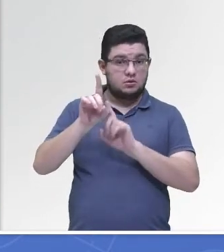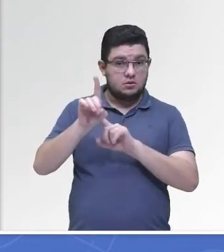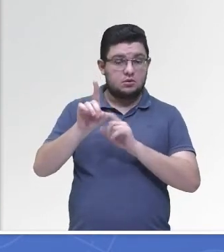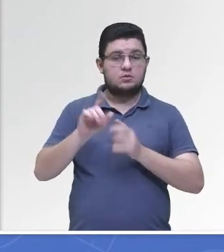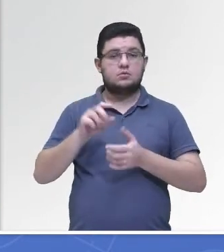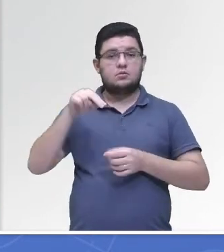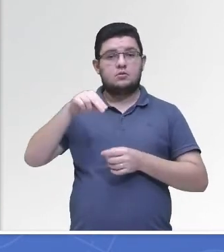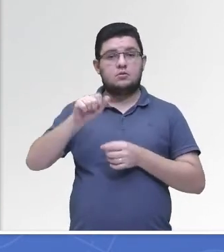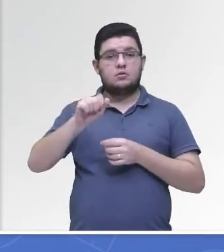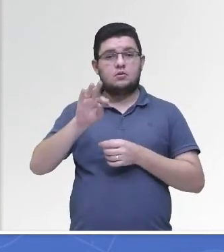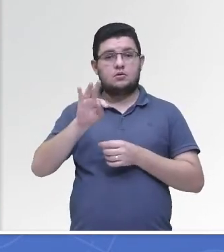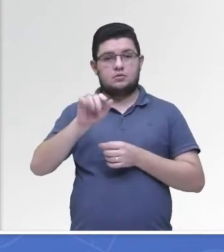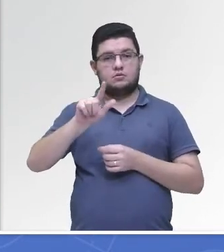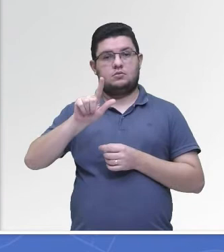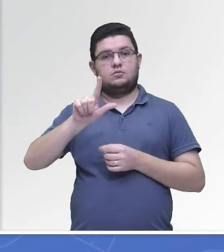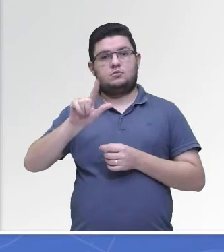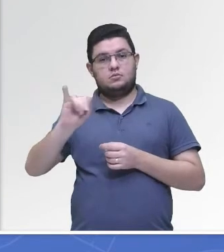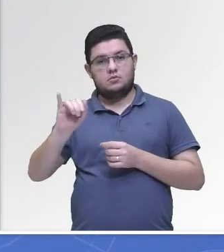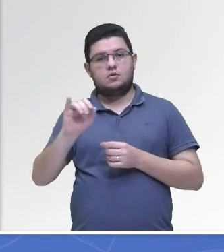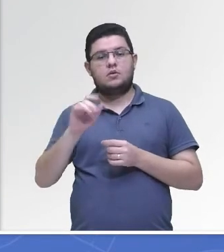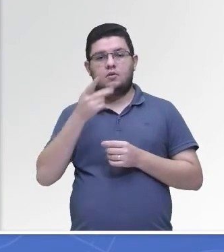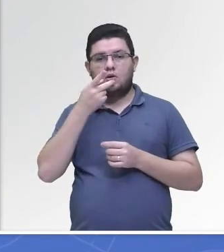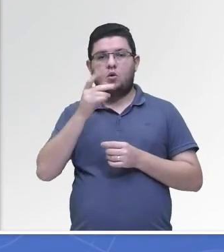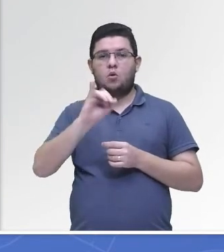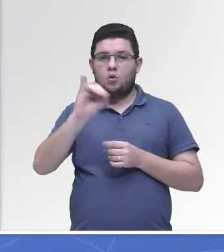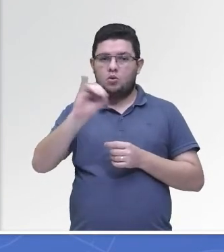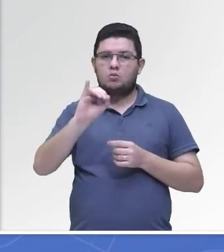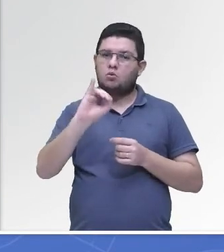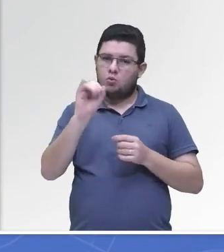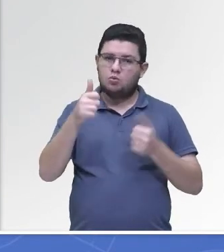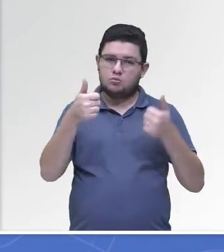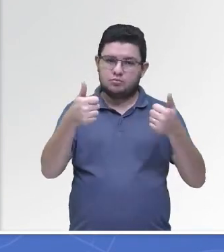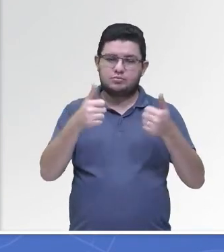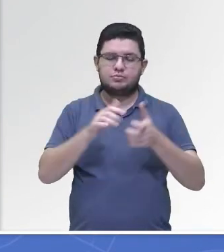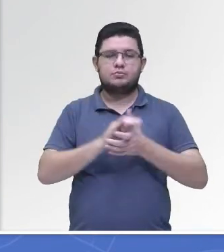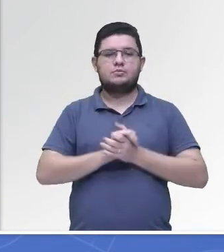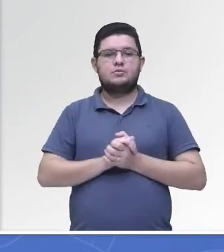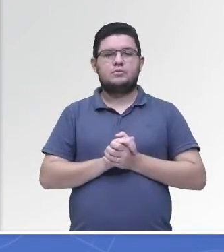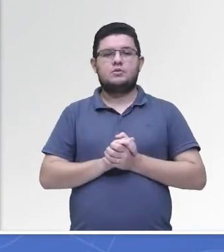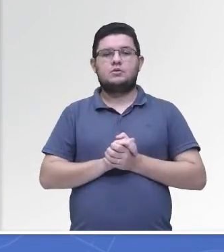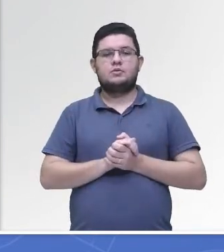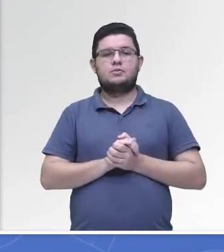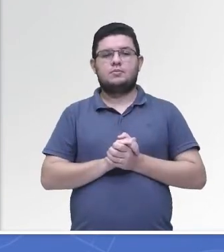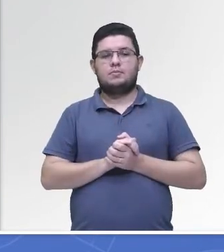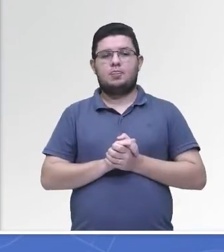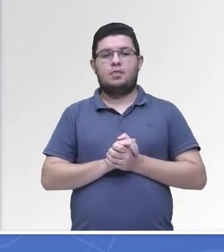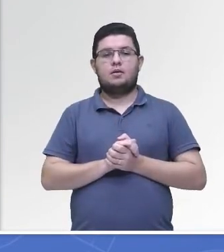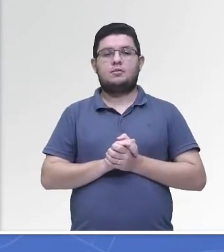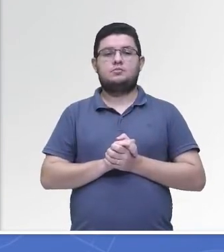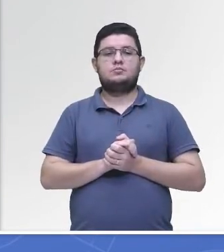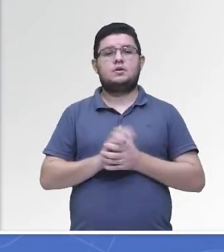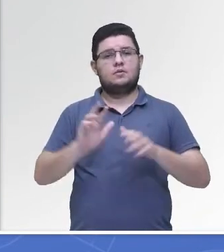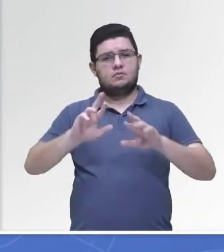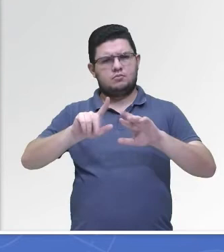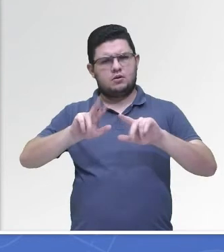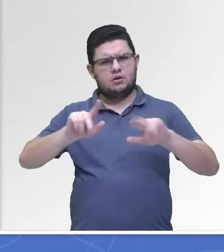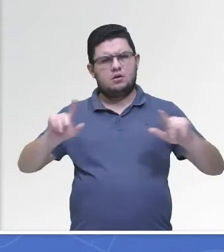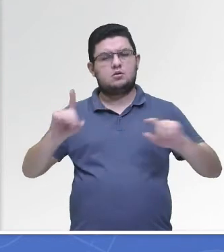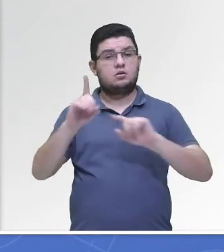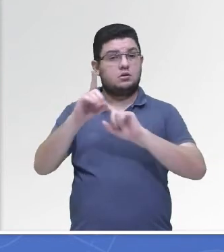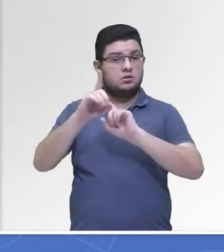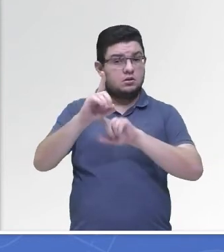dando um oi, oi Nathalie. E assim a gente vê aqui letra D, Nicolas,